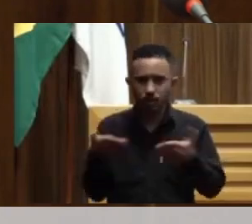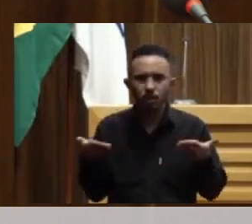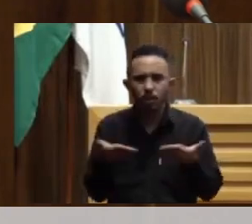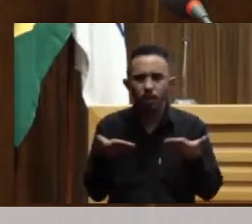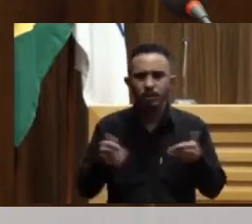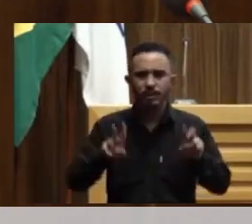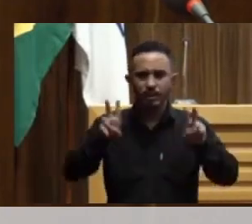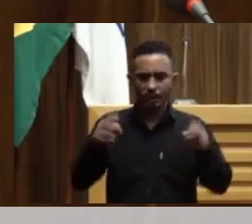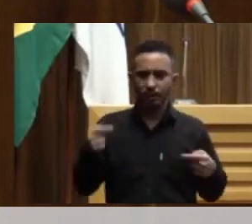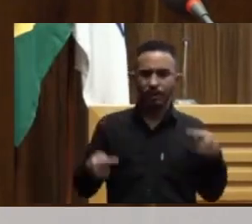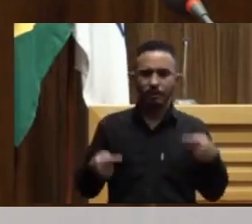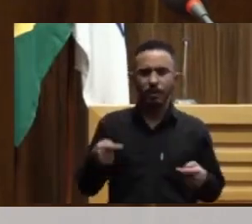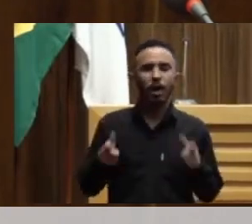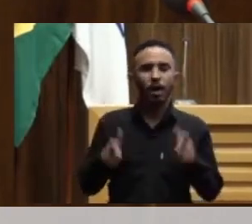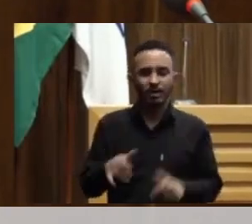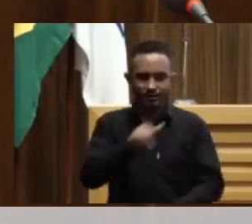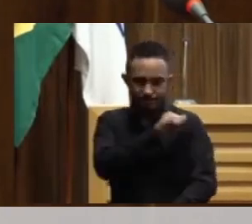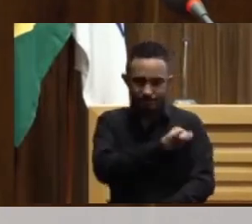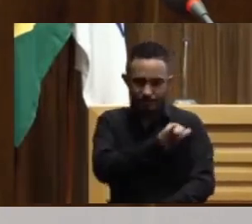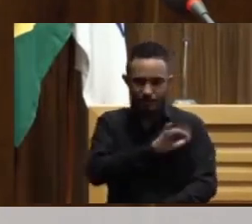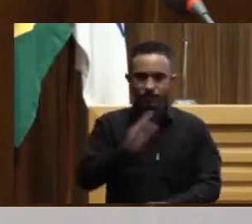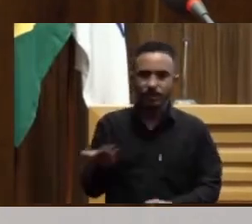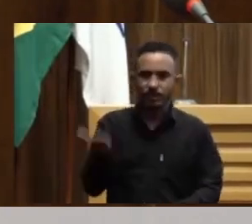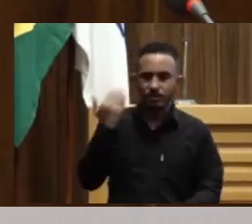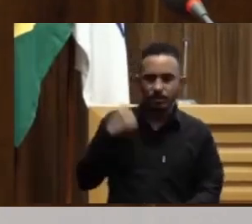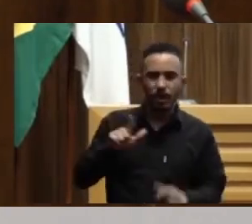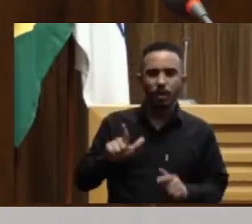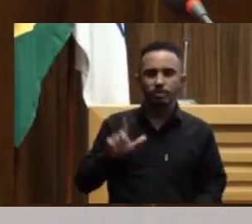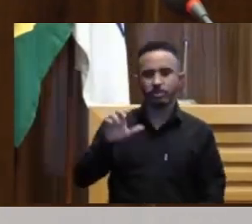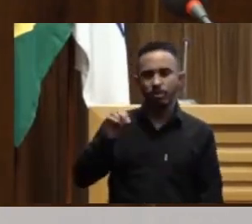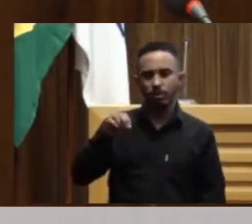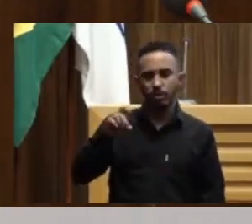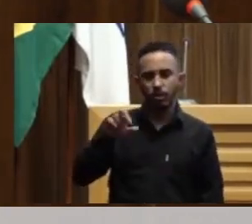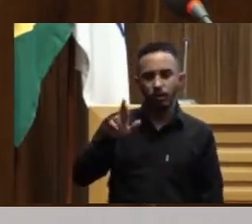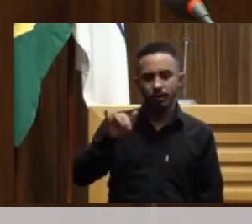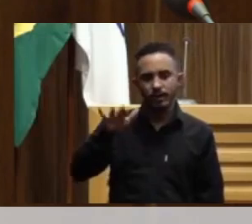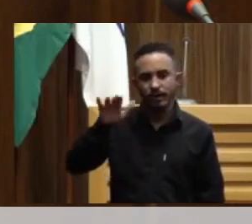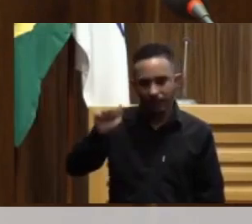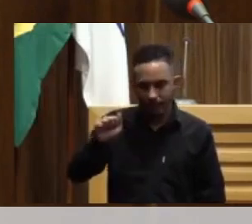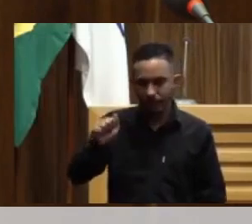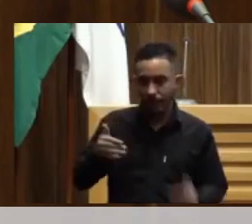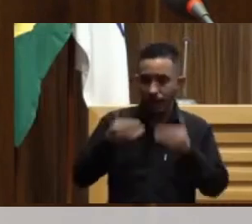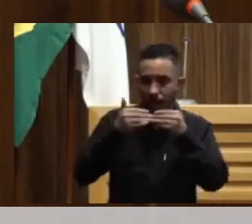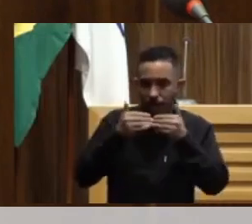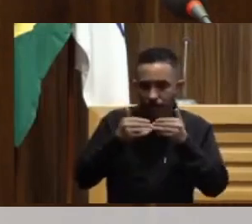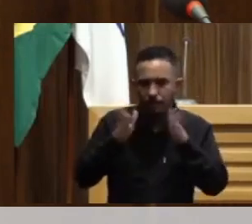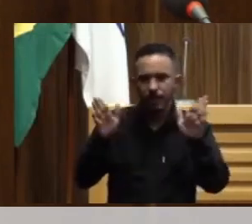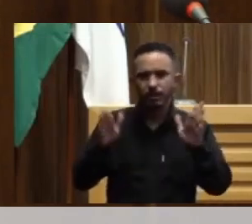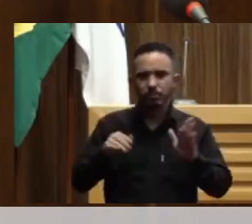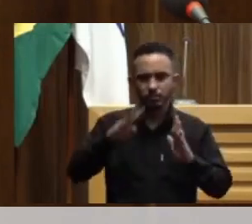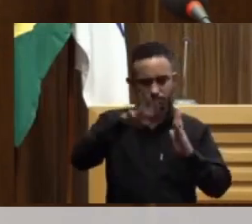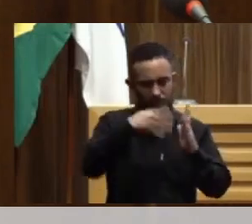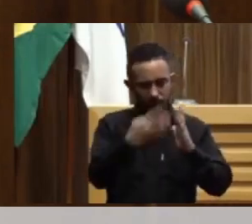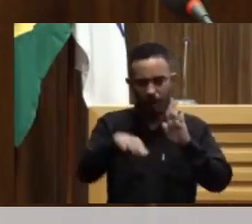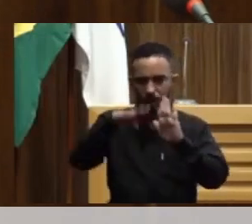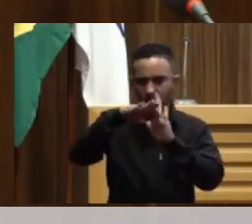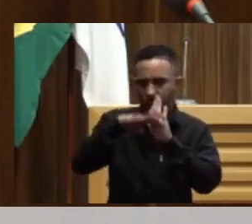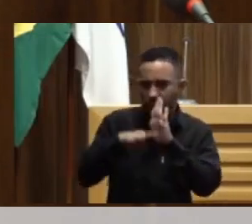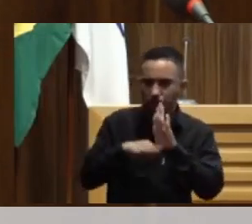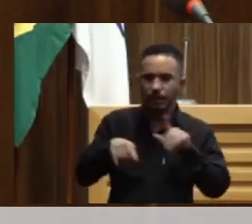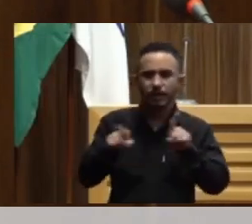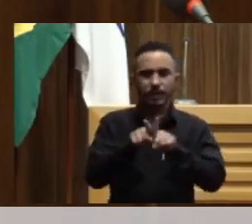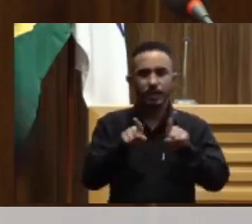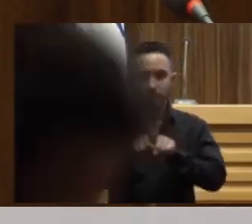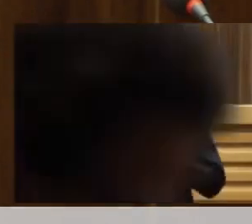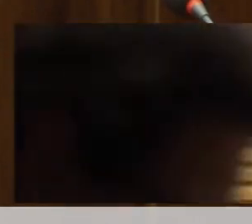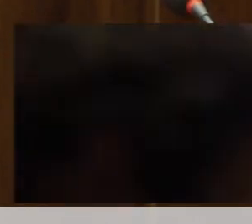debate aqui para o Rio de Janeiro. Nós já estivemos lá em Londrina fazendo a abertura desse calendário nacional de debate. Estamos aqui no